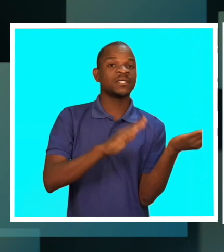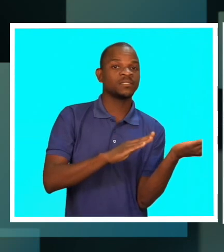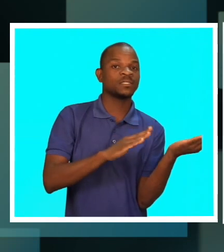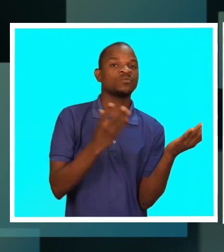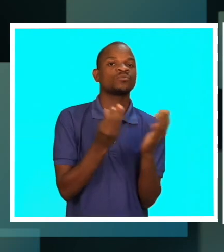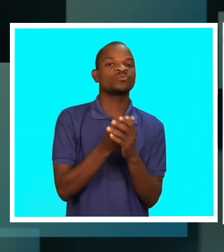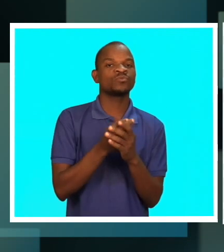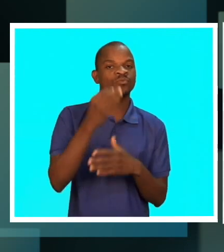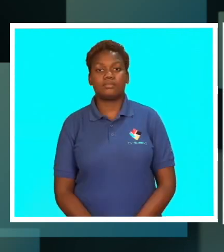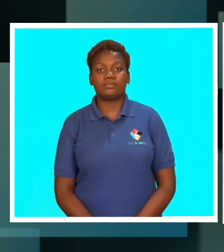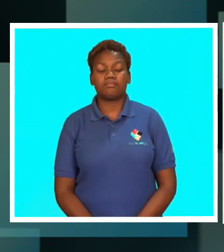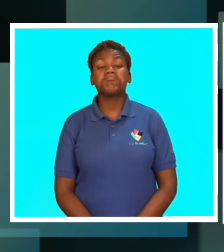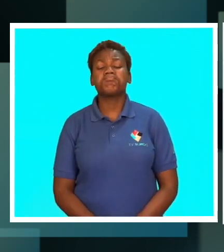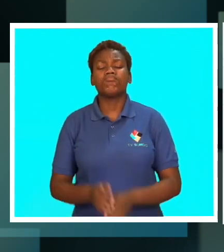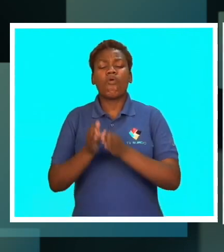espíritos.